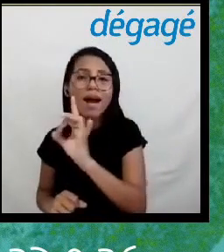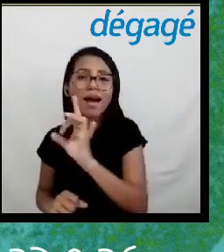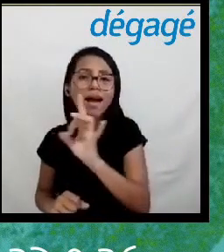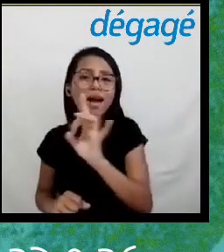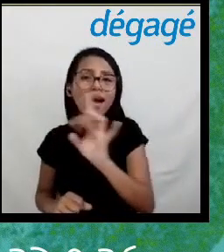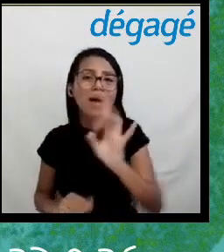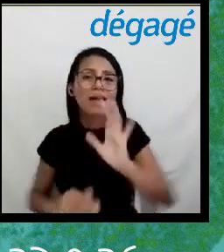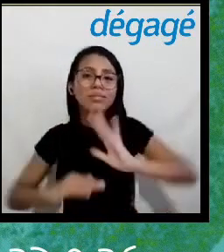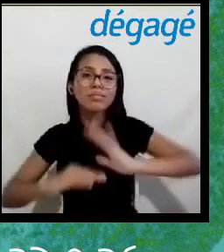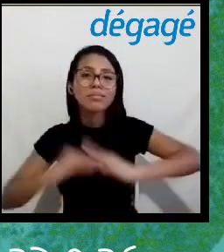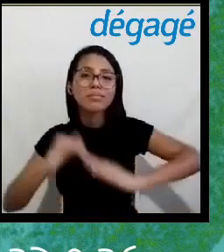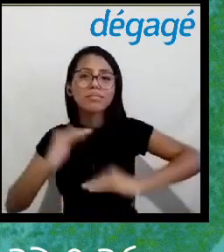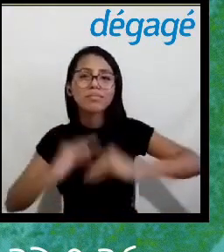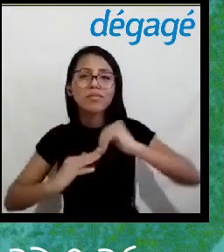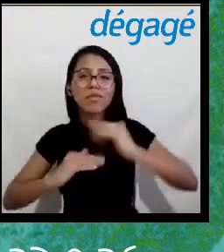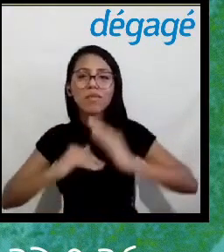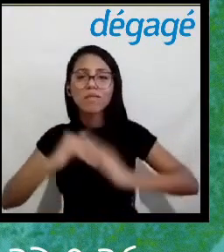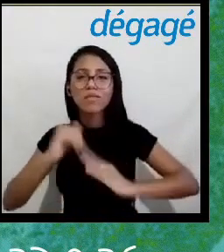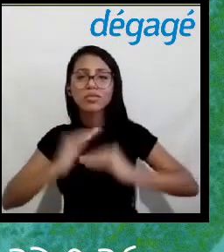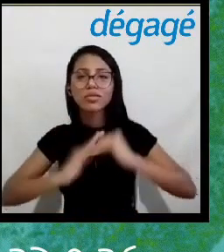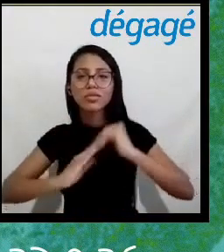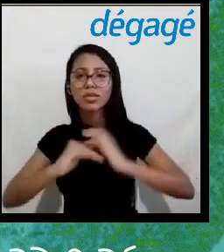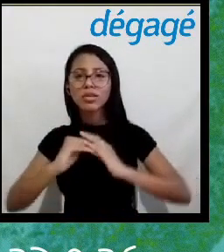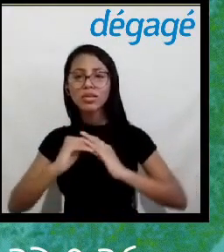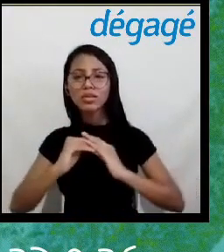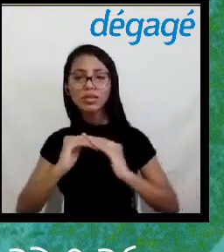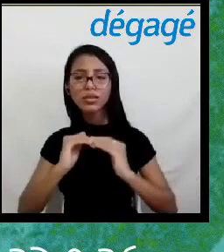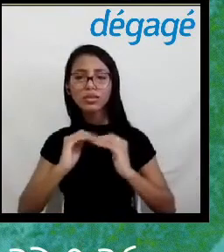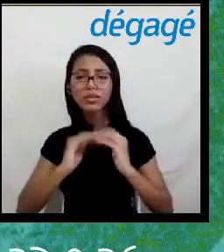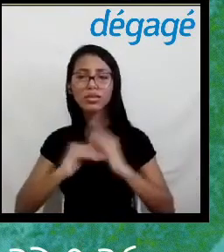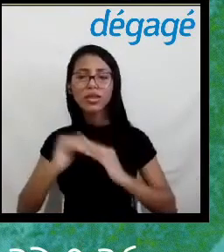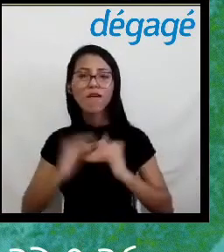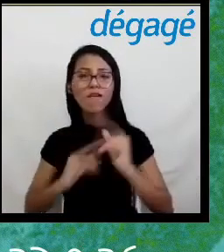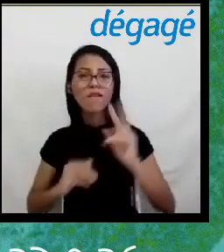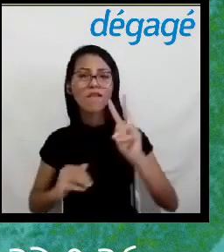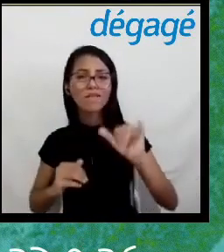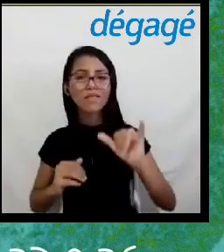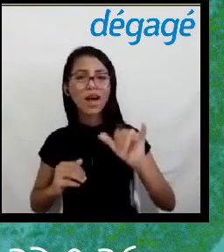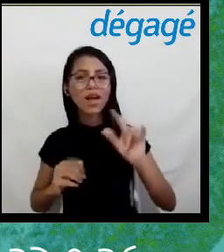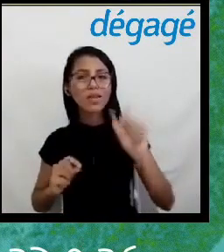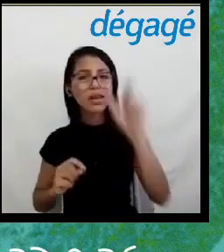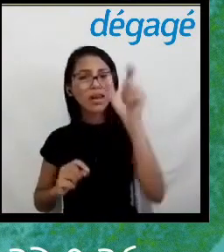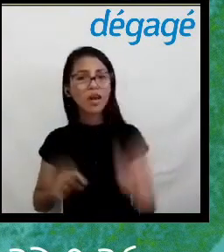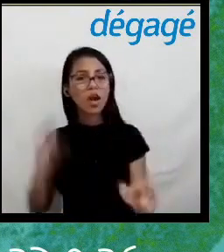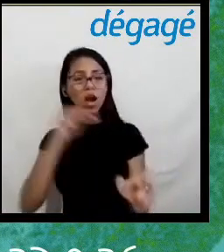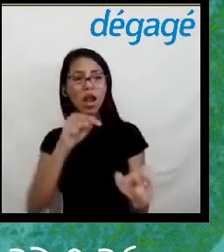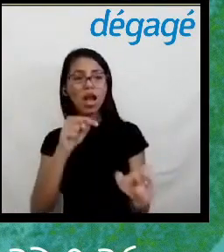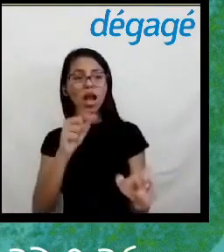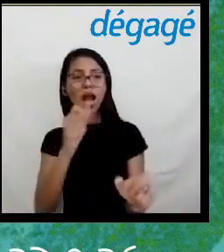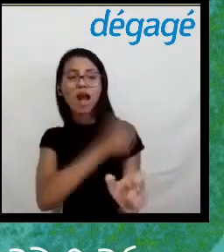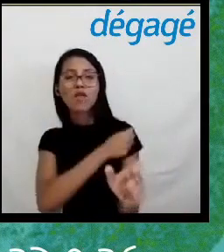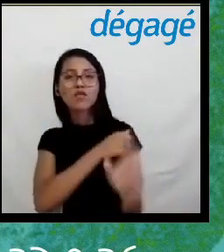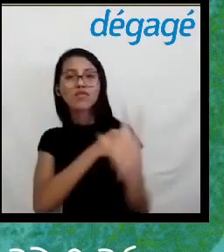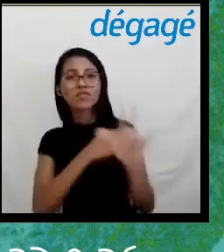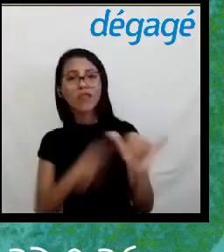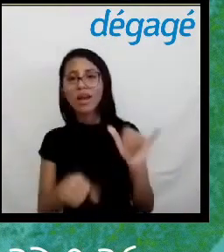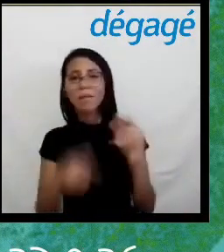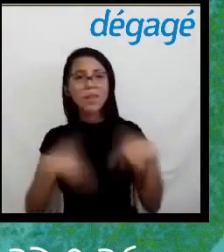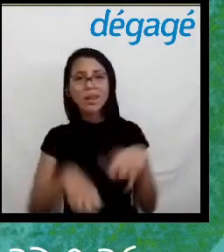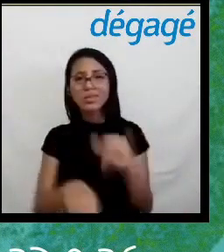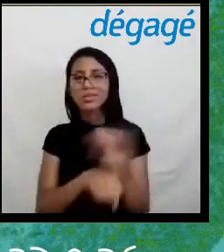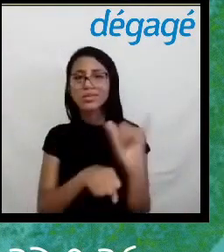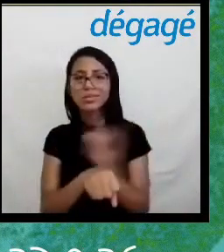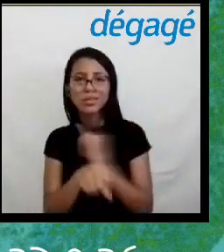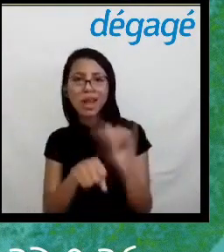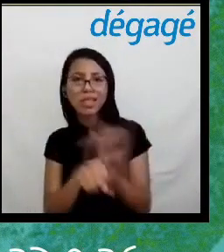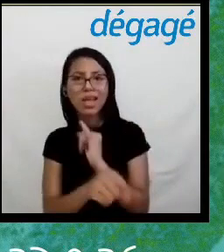aquela pessoa vai ter que, na hora, né, se virar nos 30 para elaborar técnicas, para elaborar possibilidades. Por